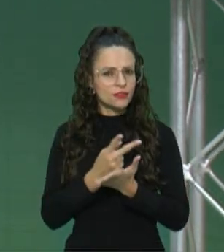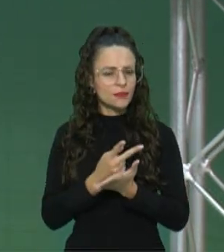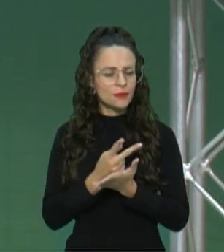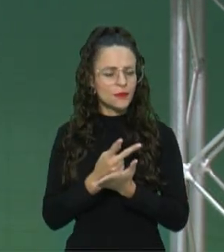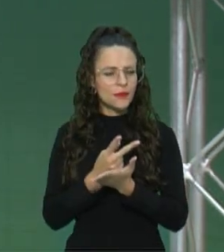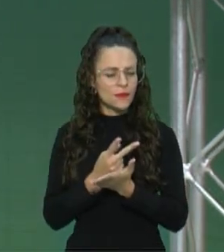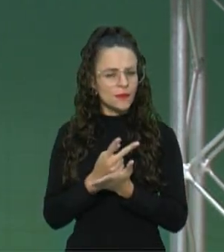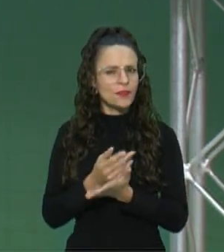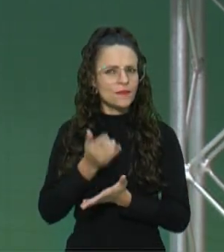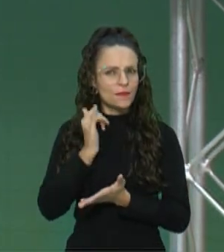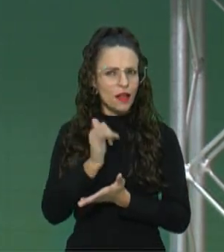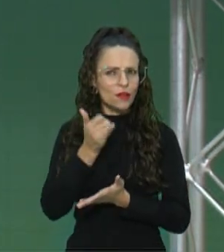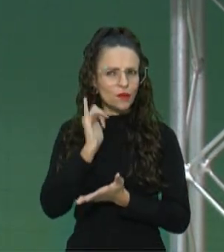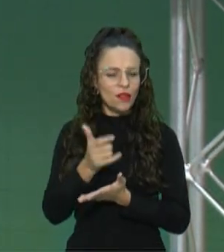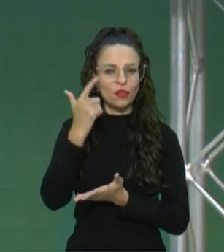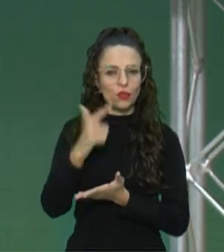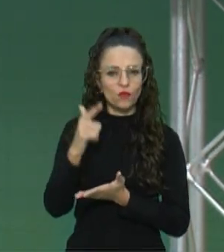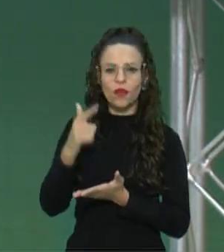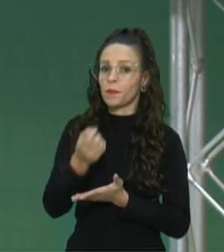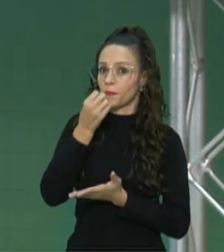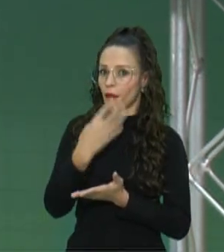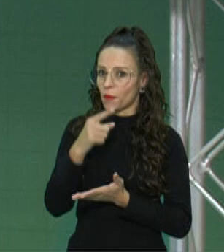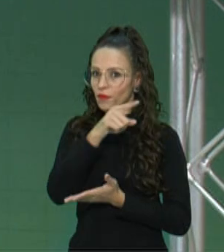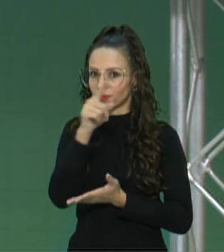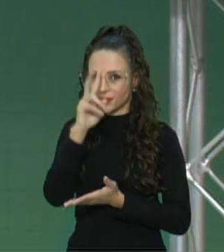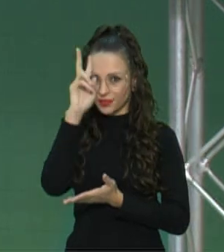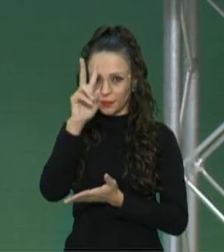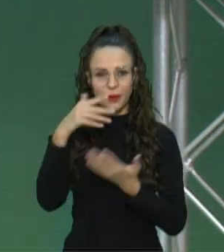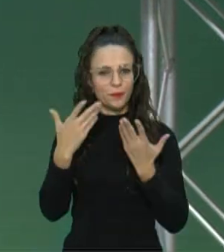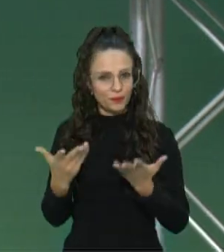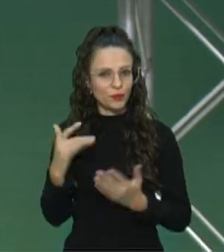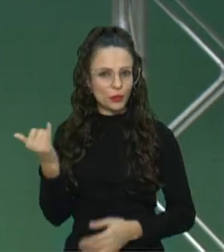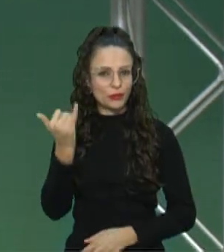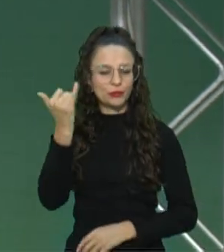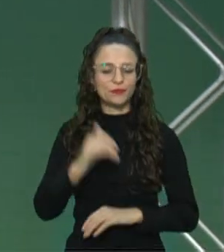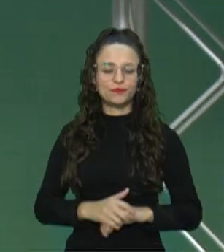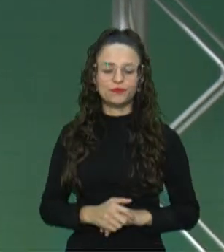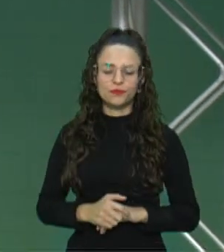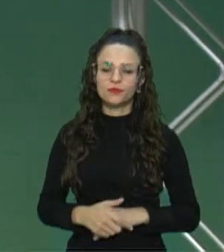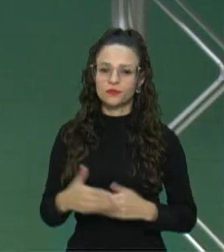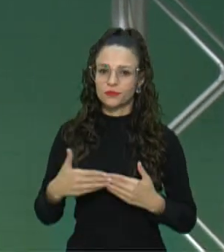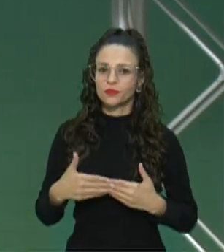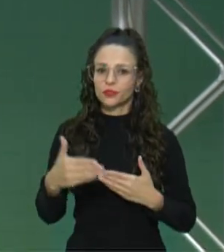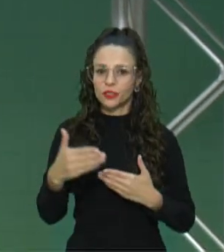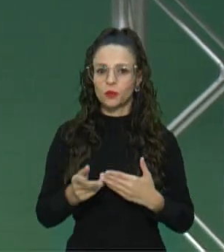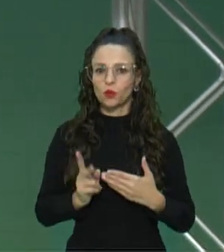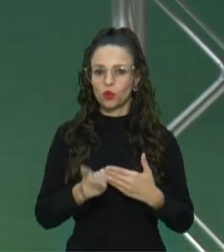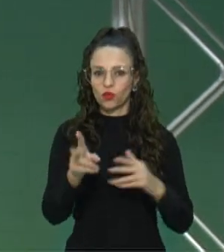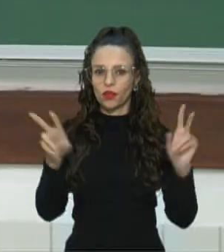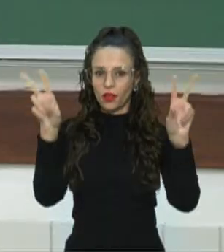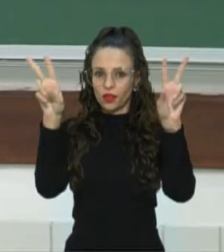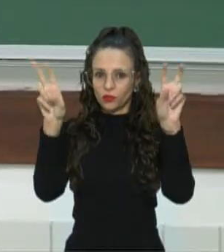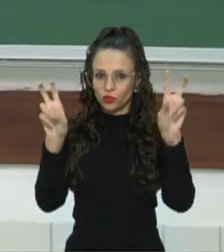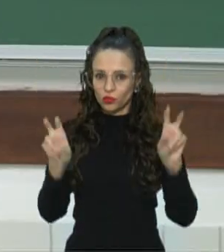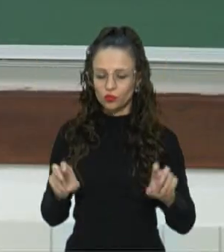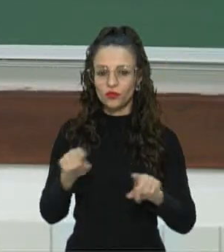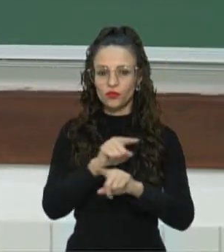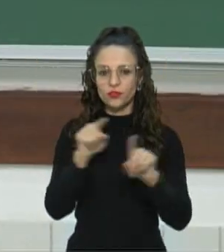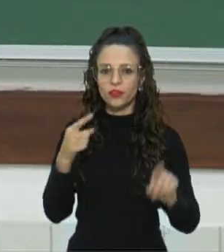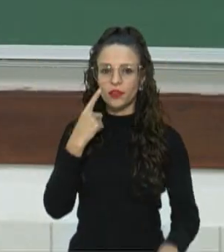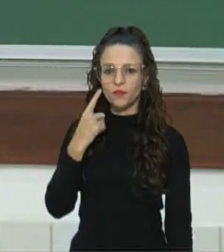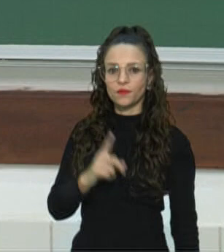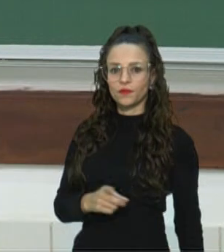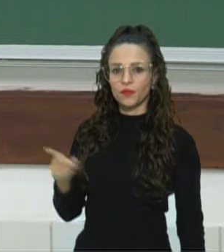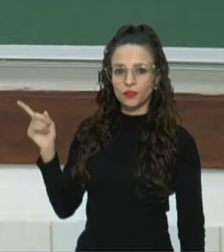estão cansados de ouvir, mas sempre é bom lembrar. Então, para darmos continuidade, né, aos assuntos que nós vimos trabalhar, então vocês podem ver aqui